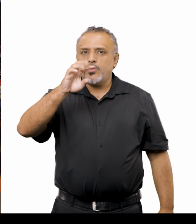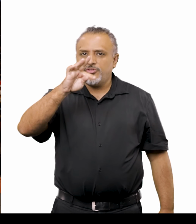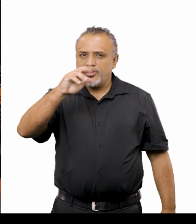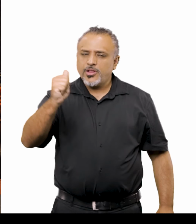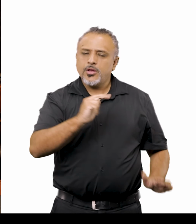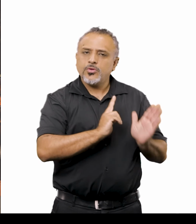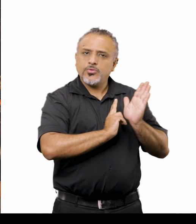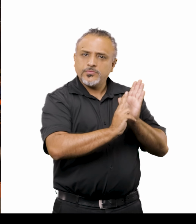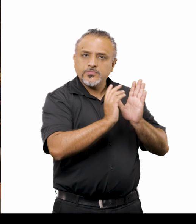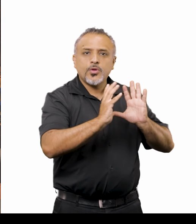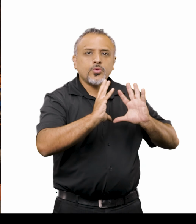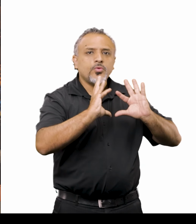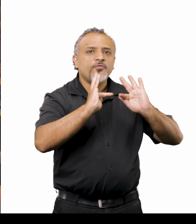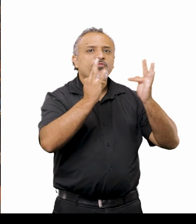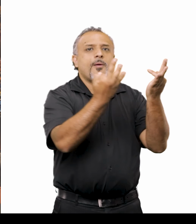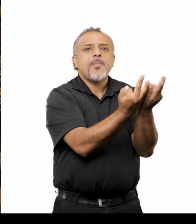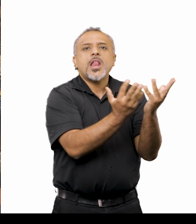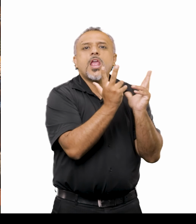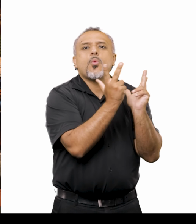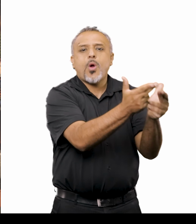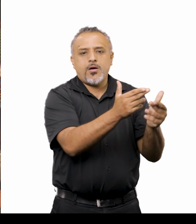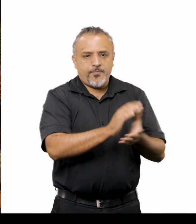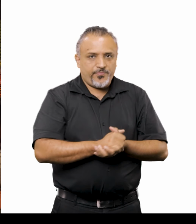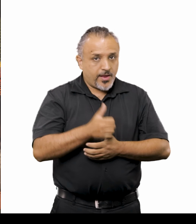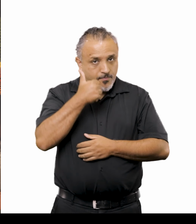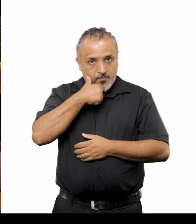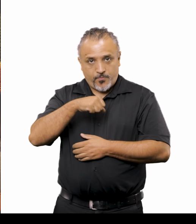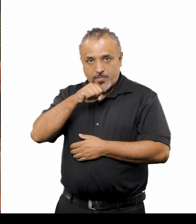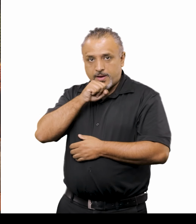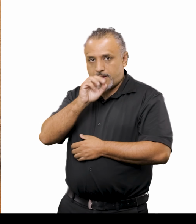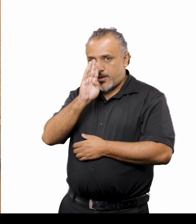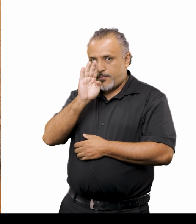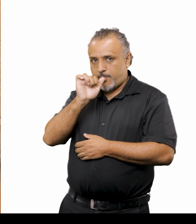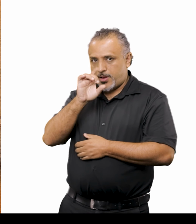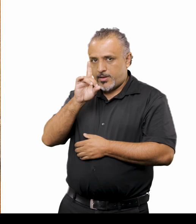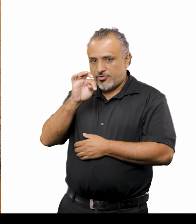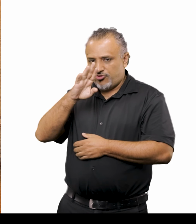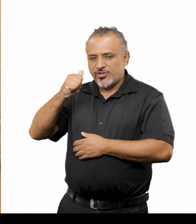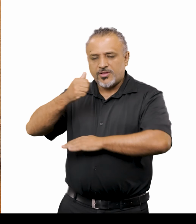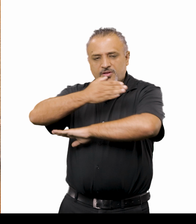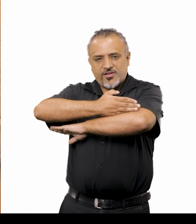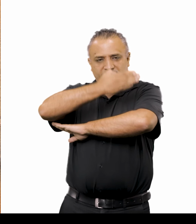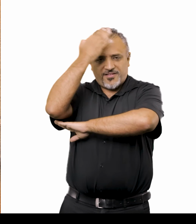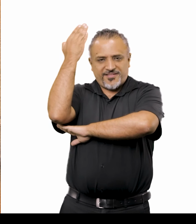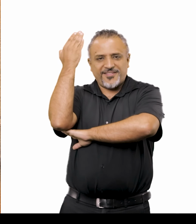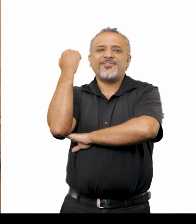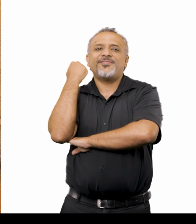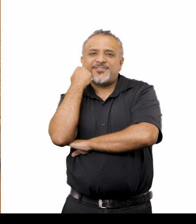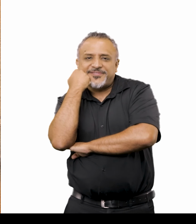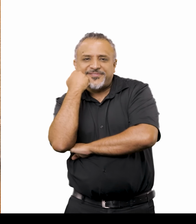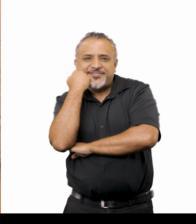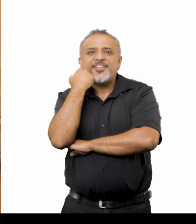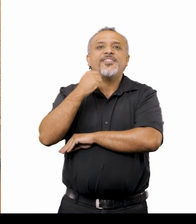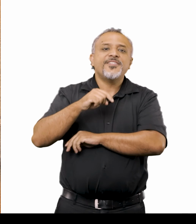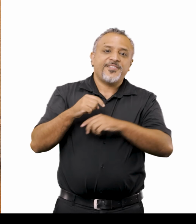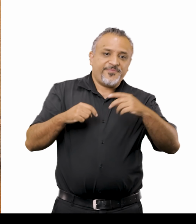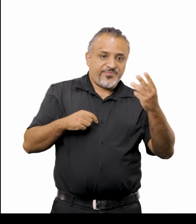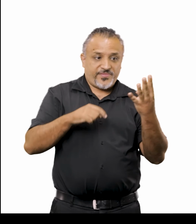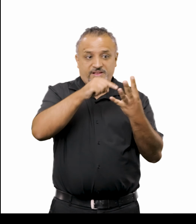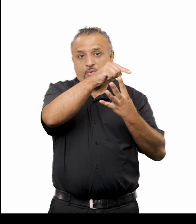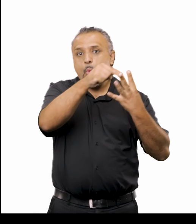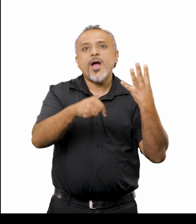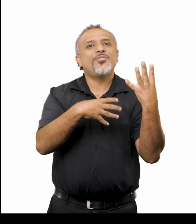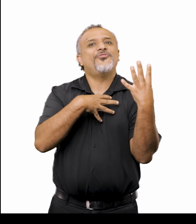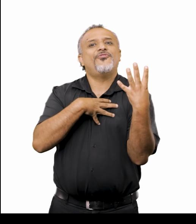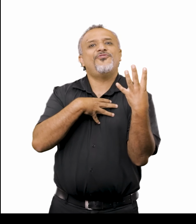foram identificadas. São todas de uma mesma família. A mãe Benedita, ao fundo, encostada na janela.